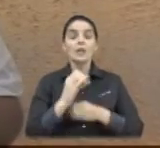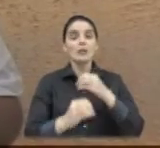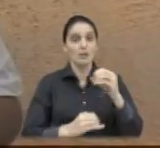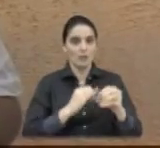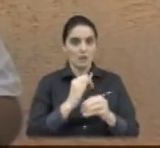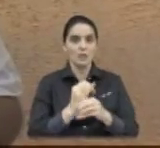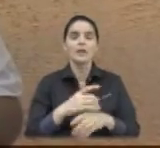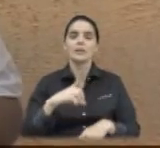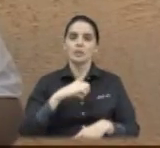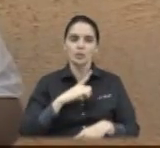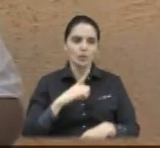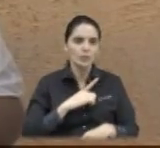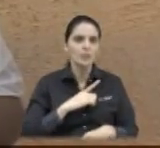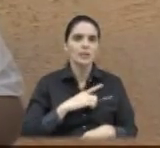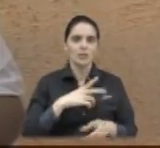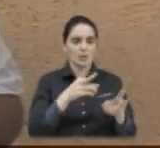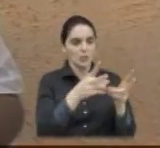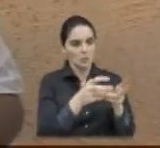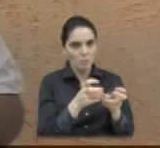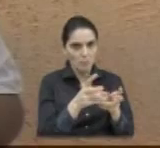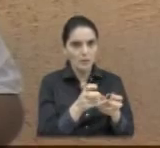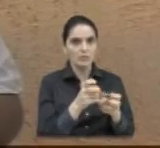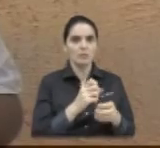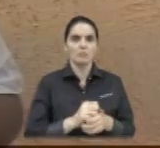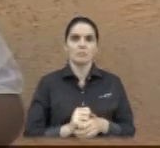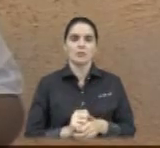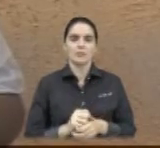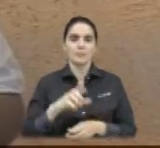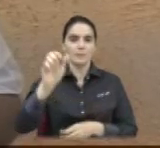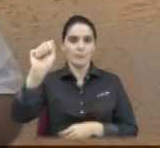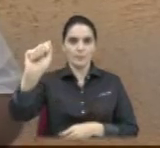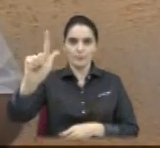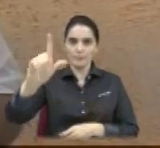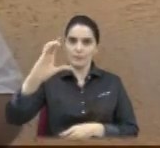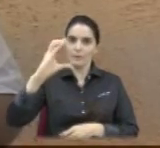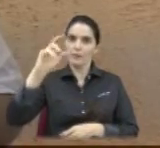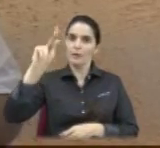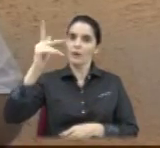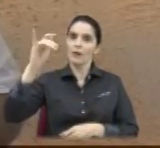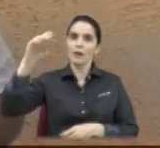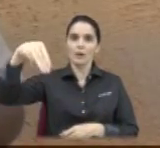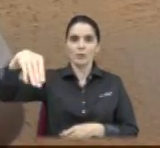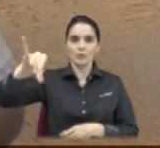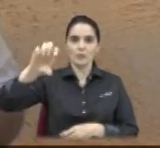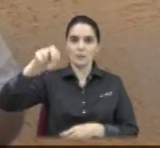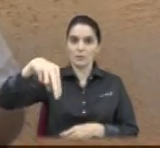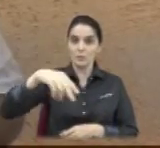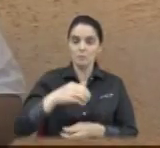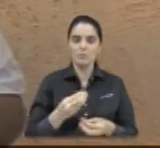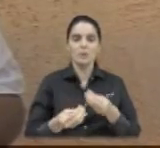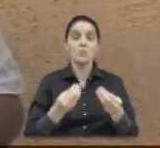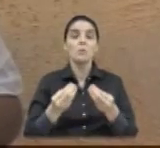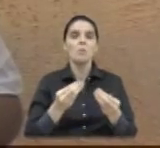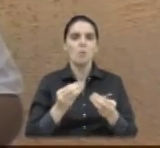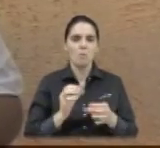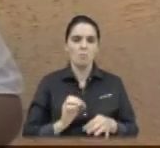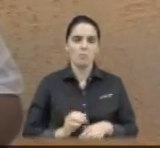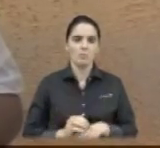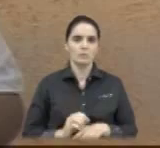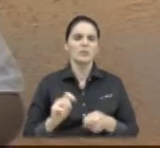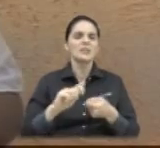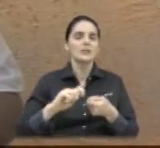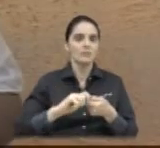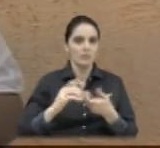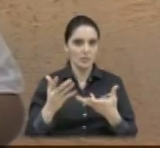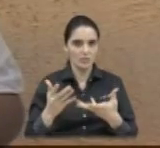em alto e bom som como governador alckmin trata movimentos reivindicatórios legítimo que lutam por direitos